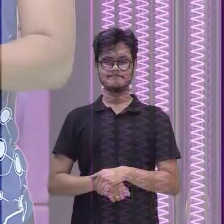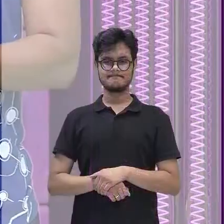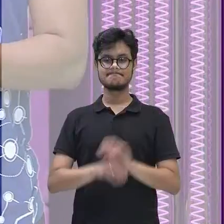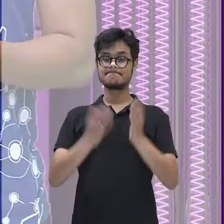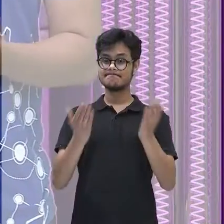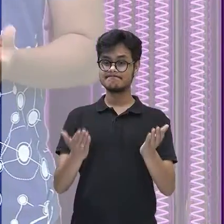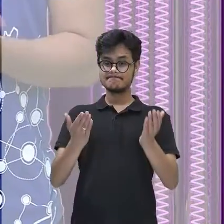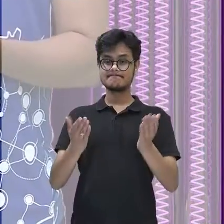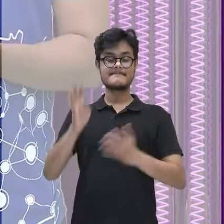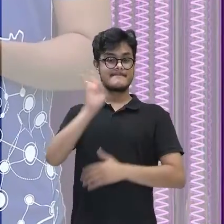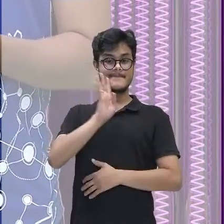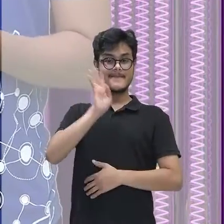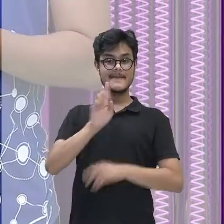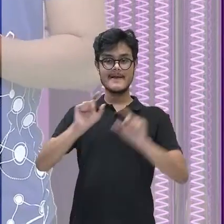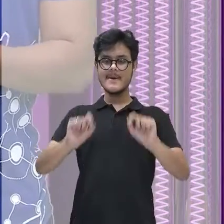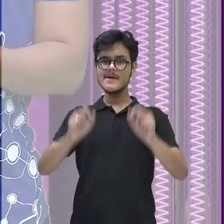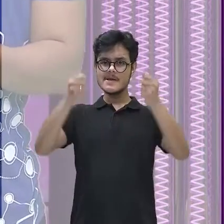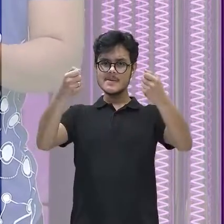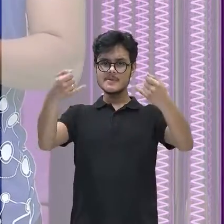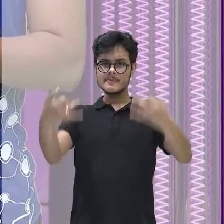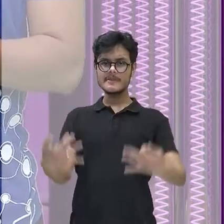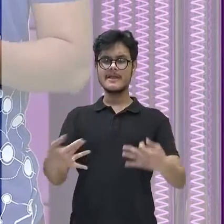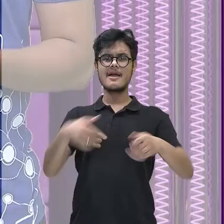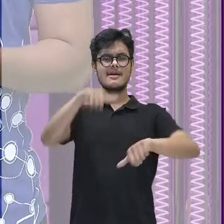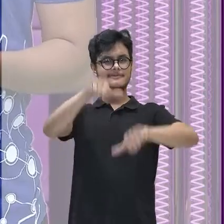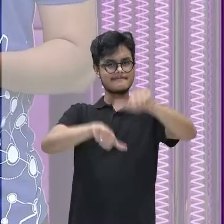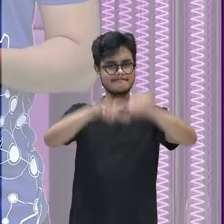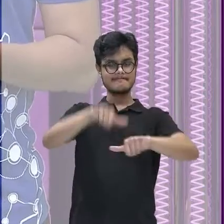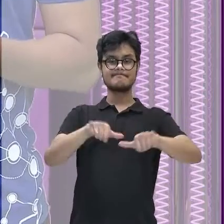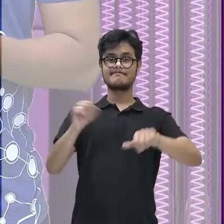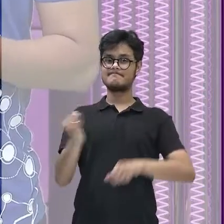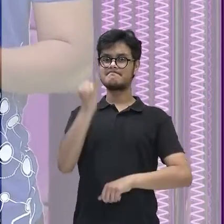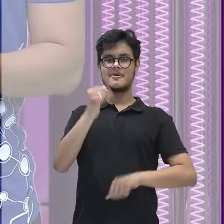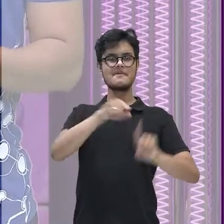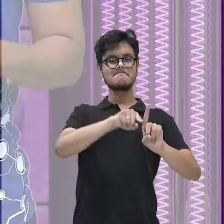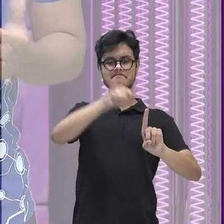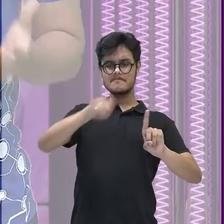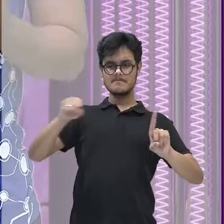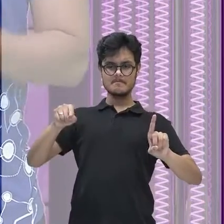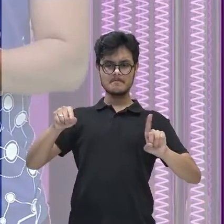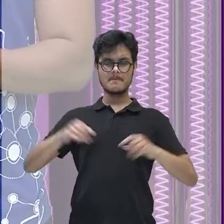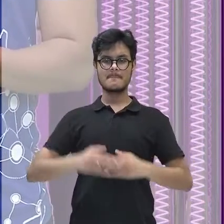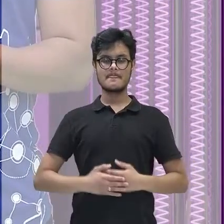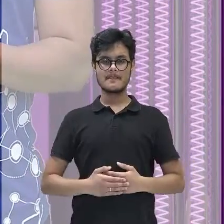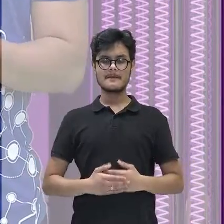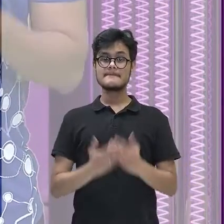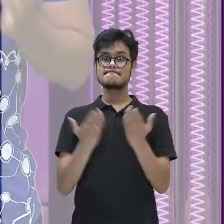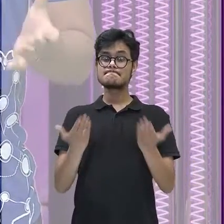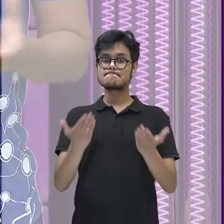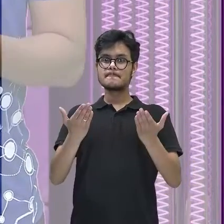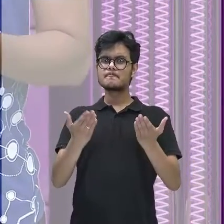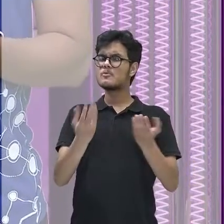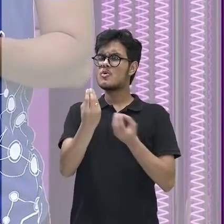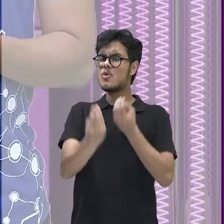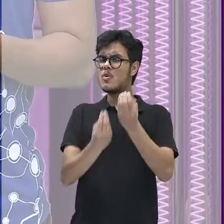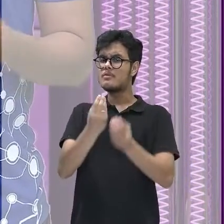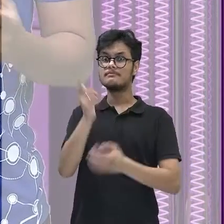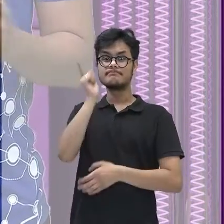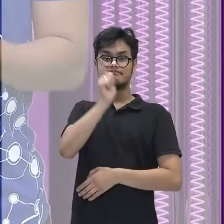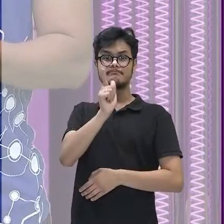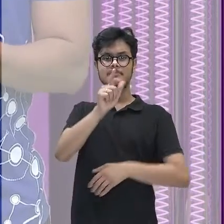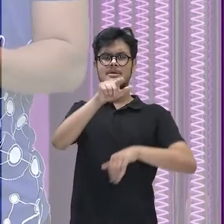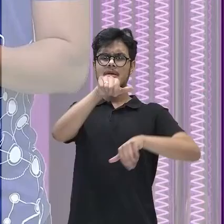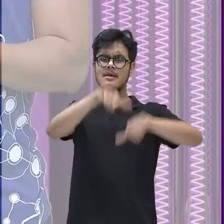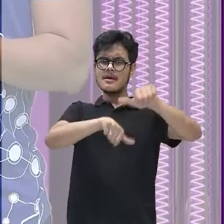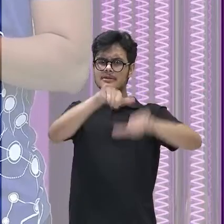Muito bem, então vamos falar sobre análise de gráficos, beleza? Então, para analisar um gráfico de